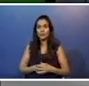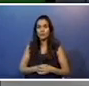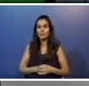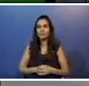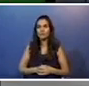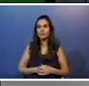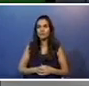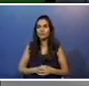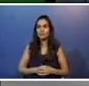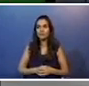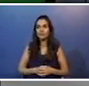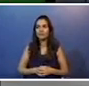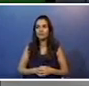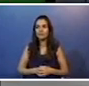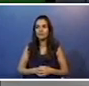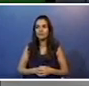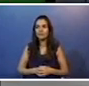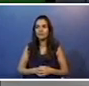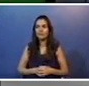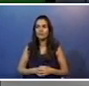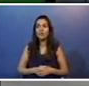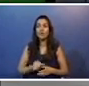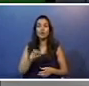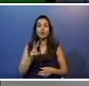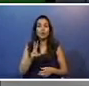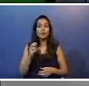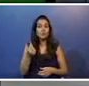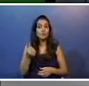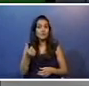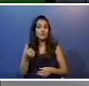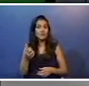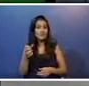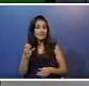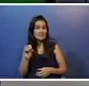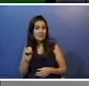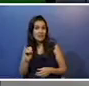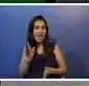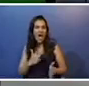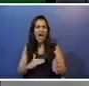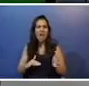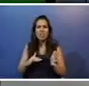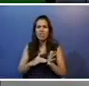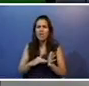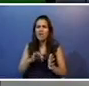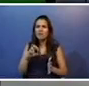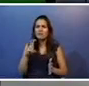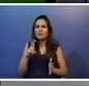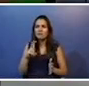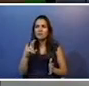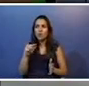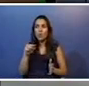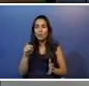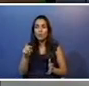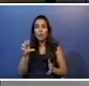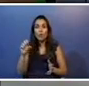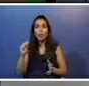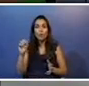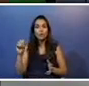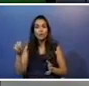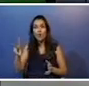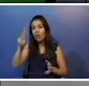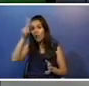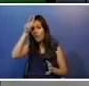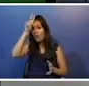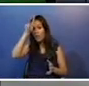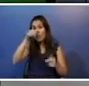casal, hein? E entre 2.660 e 5.800 insetos.